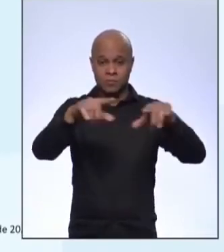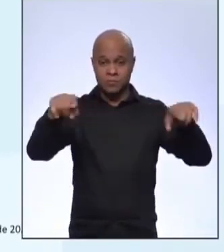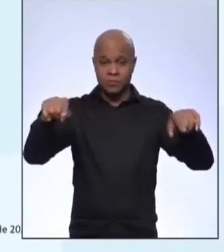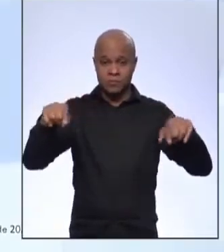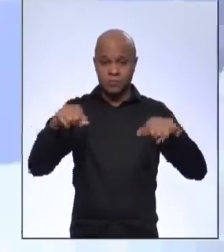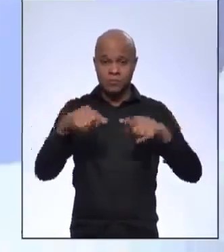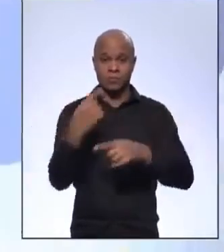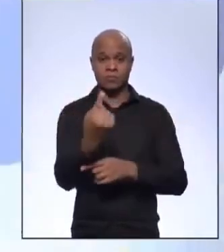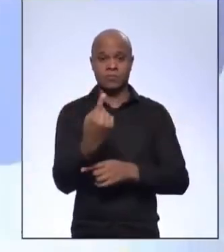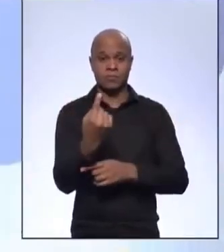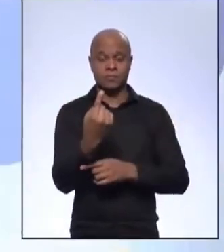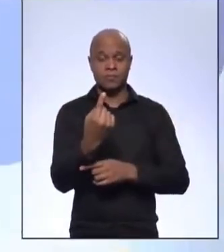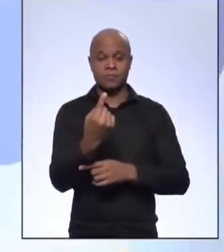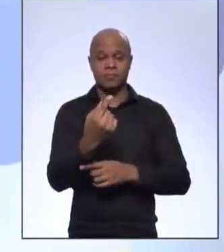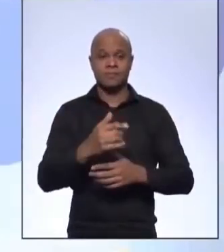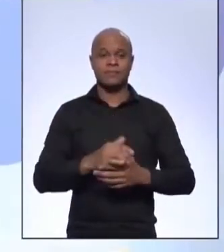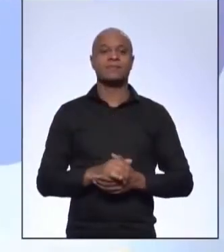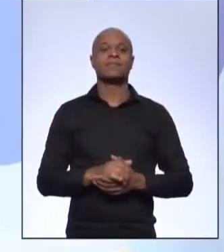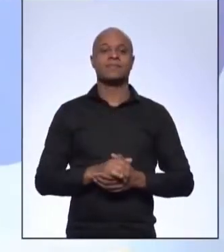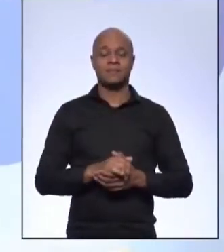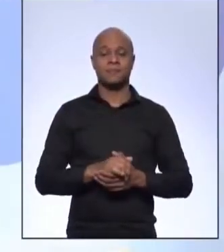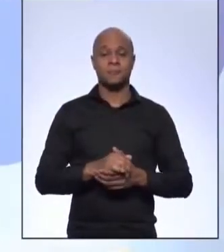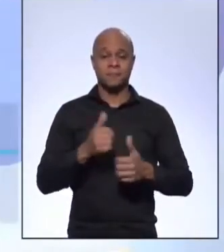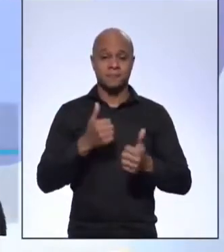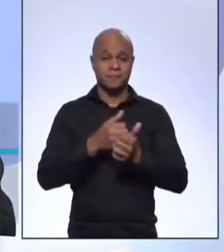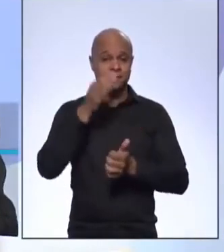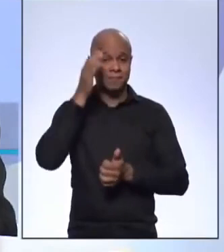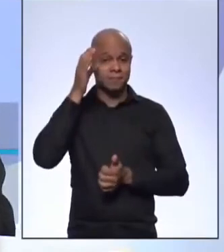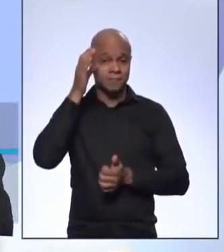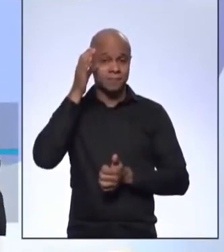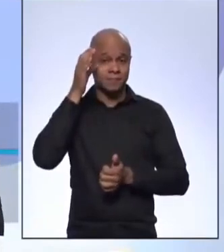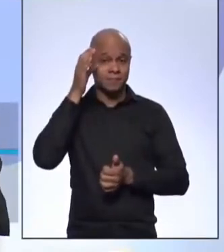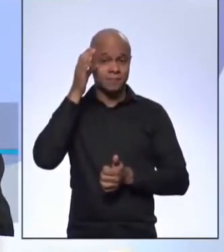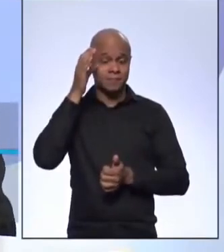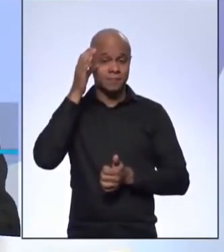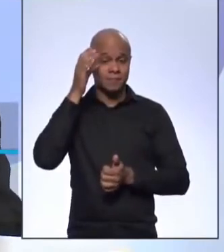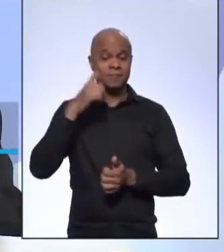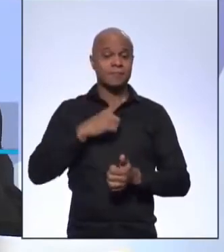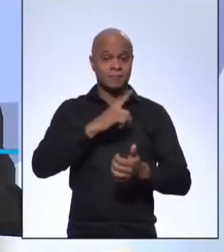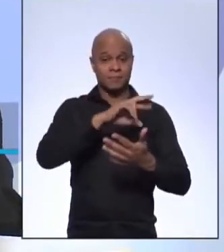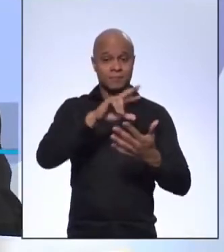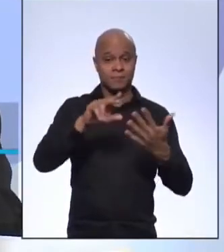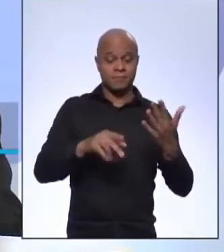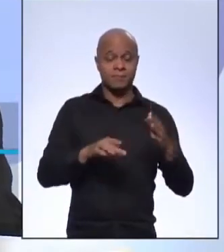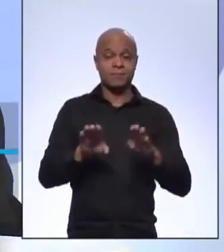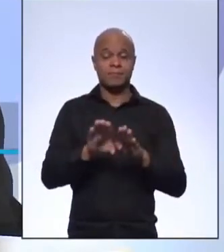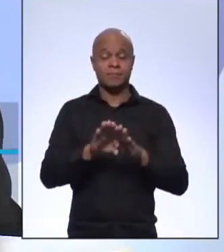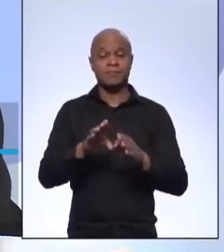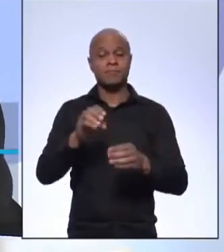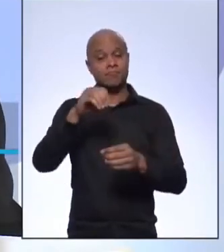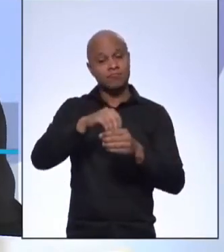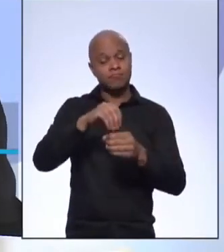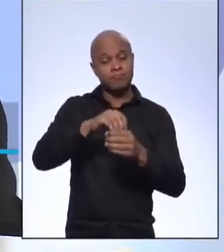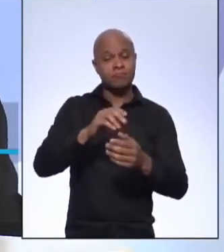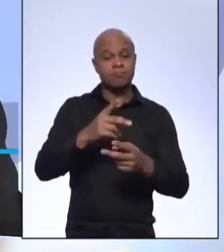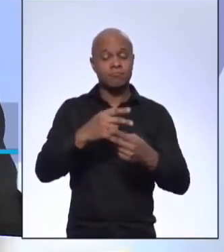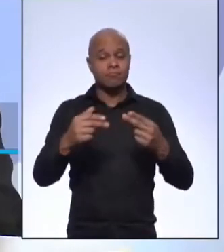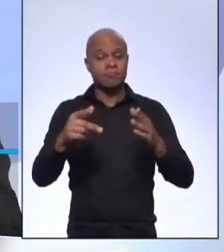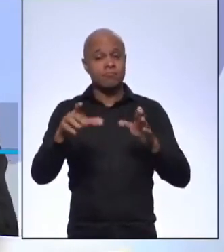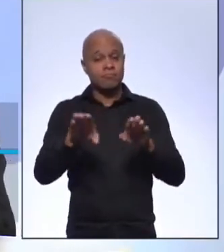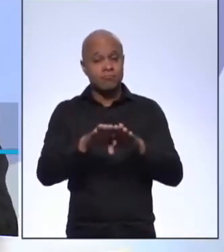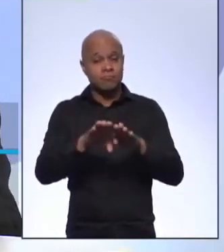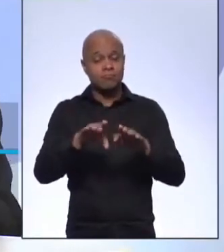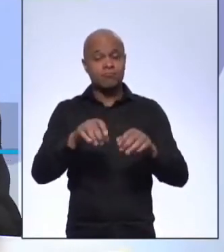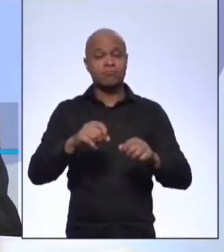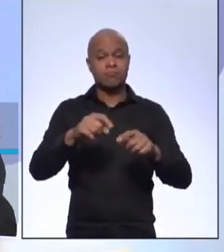na porção sudoeste da China. Então, ela tem algumas características. Ela faz parte, né, de um